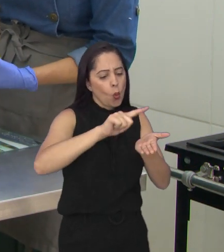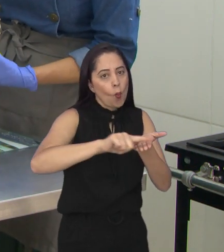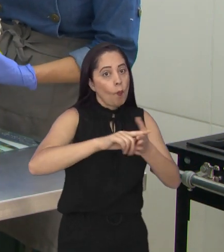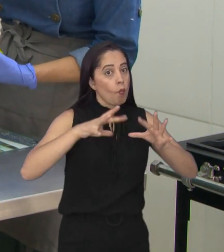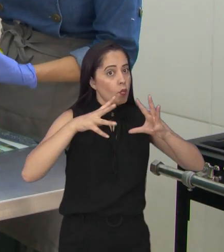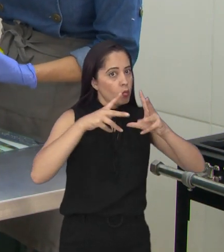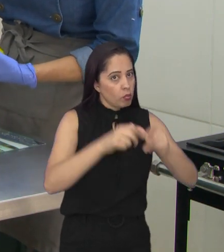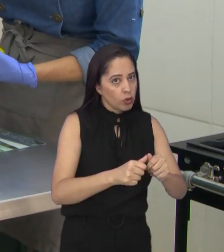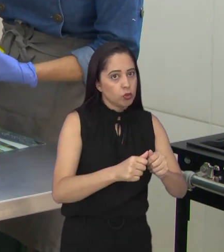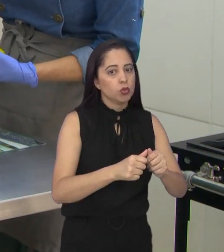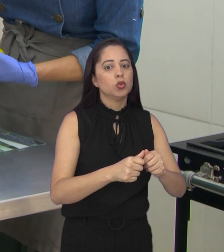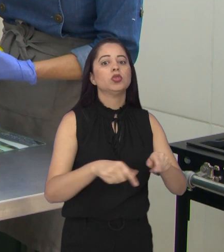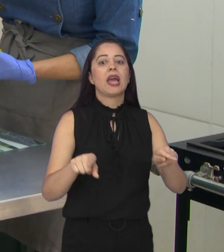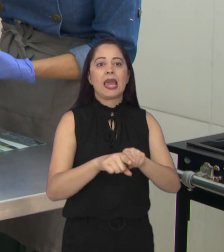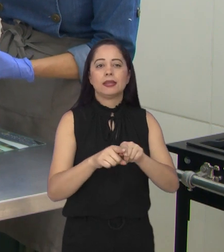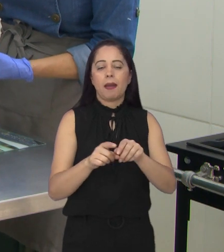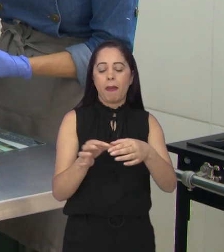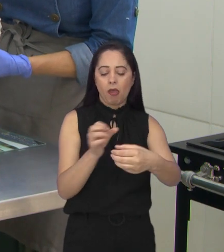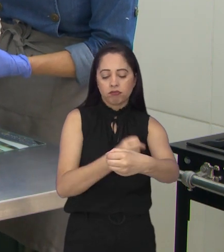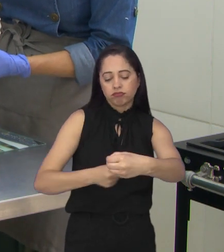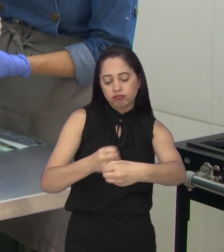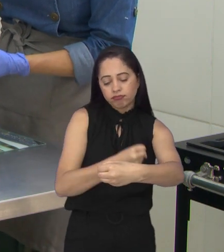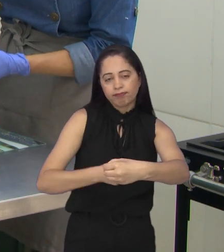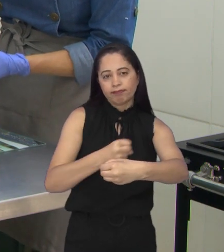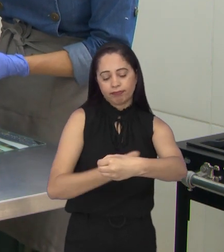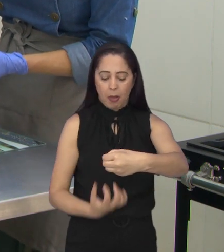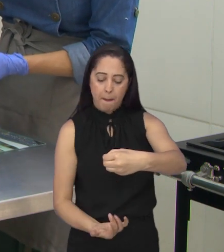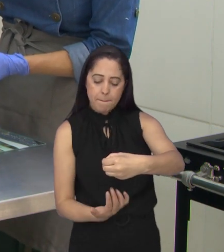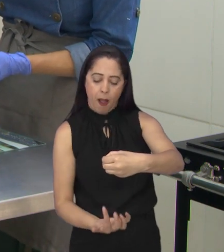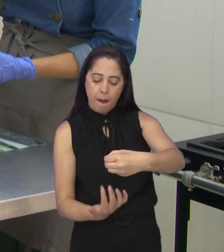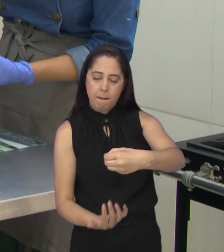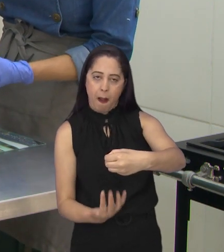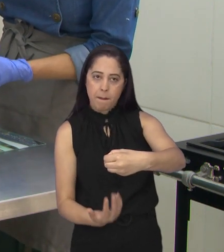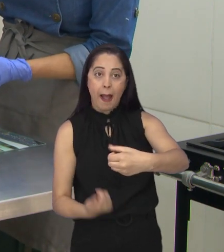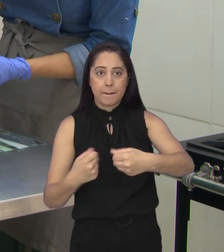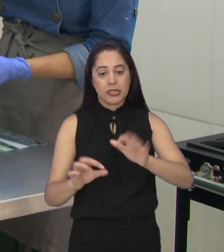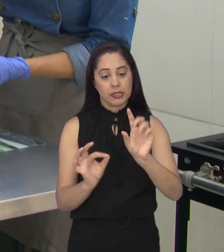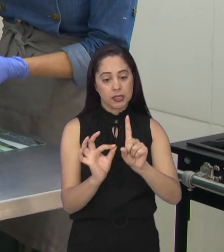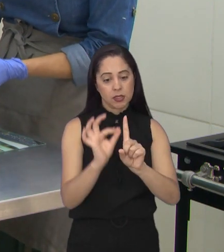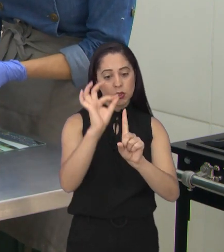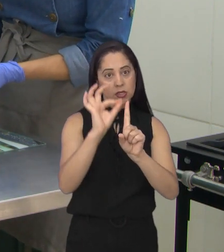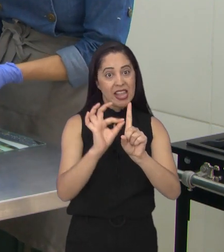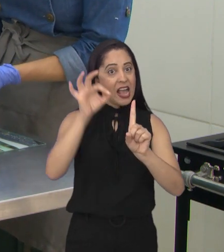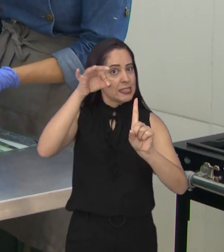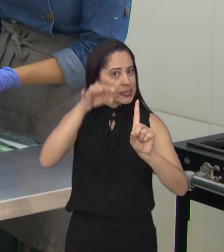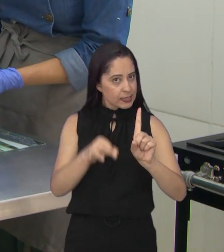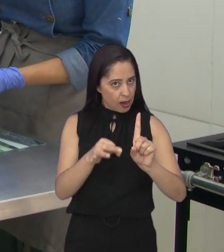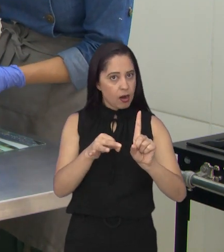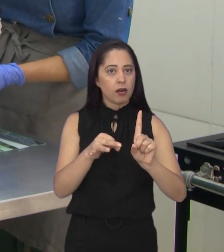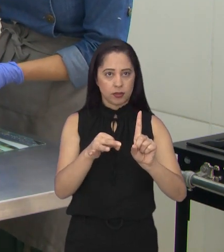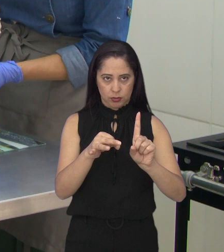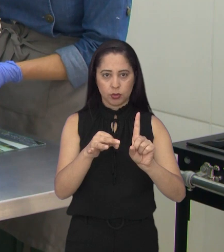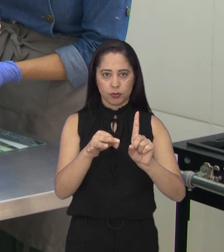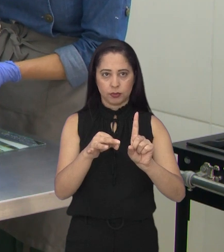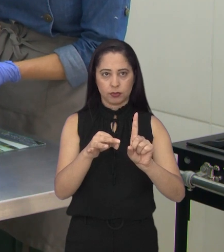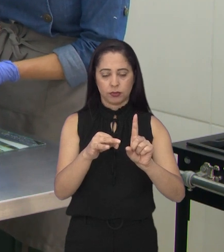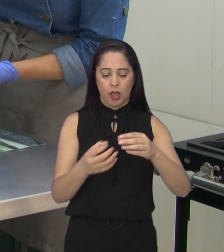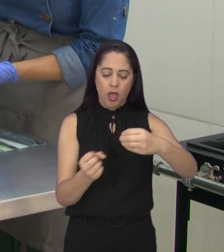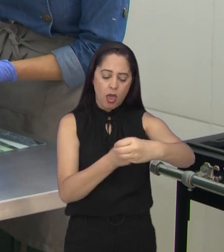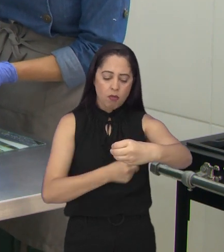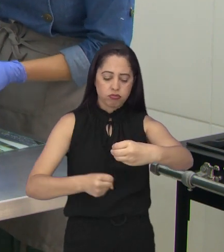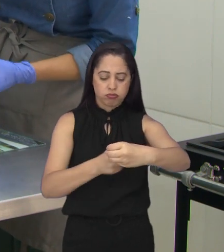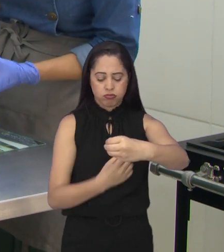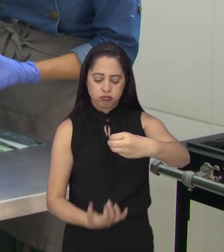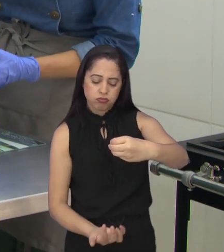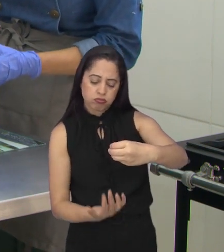tampa, esterilizar vidro, e para a produção da geleia, que a gente tem que elevar a temperatura dela até atingir um determinado nível, para que a gente consiga dar o